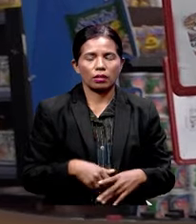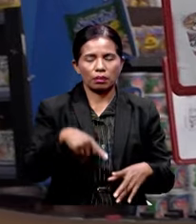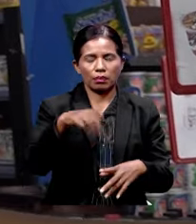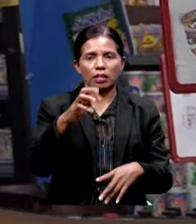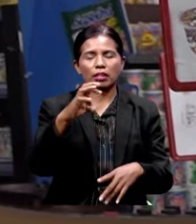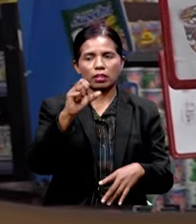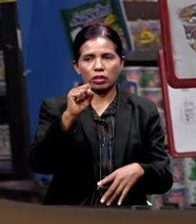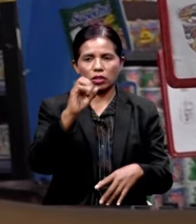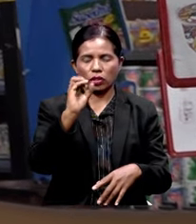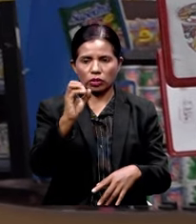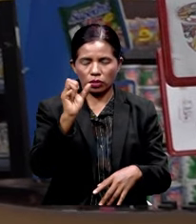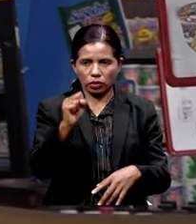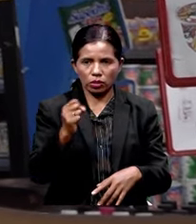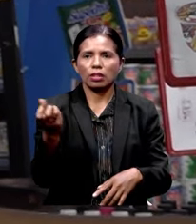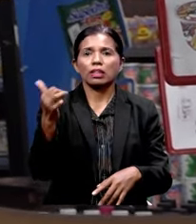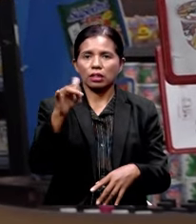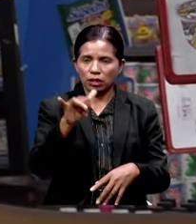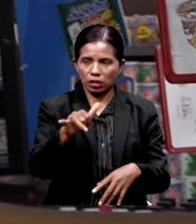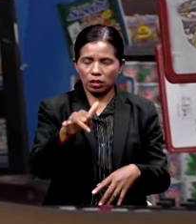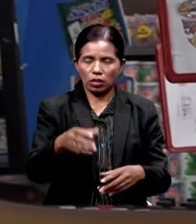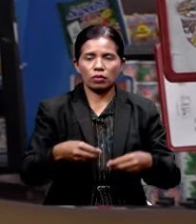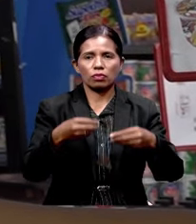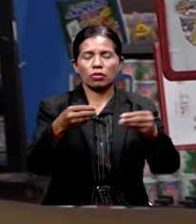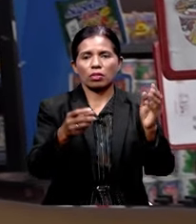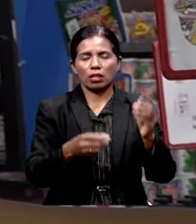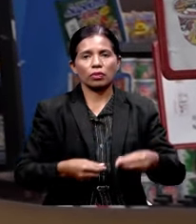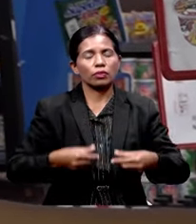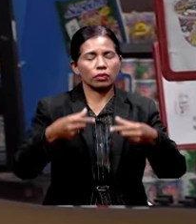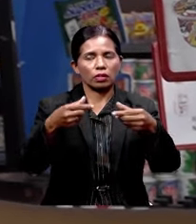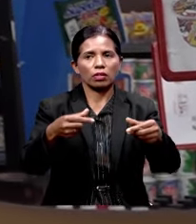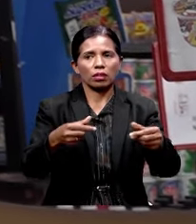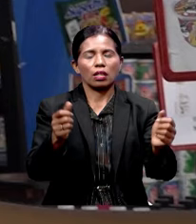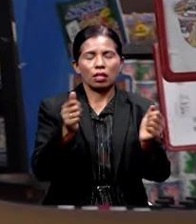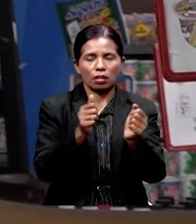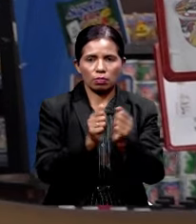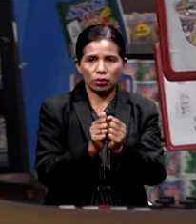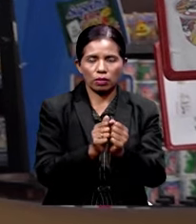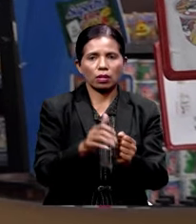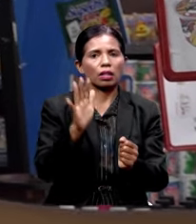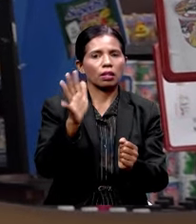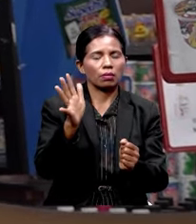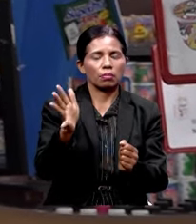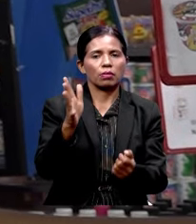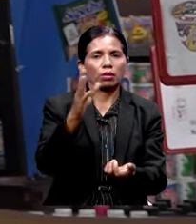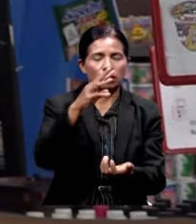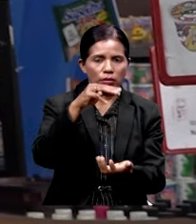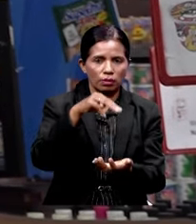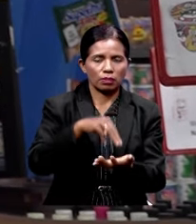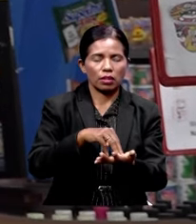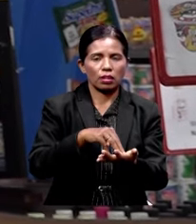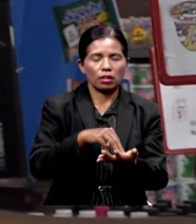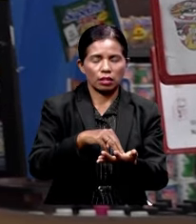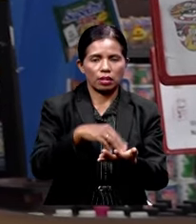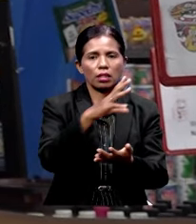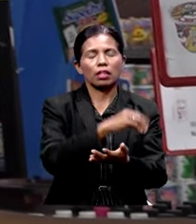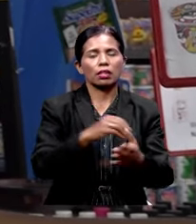ne hira fo sayona quase be 50 mil sacas ne. Por volta de